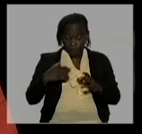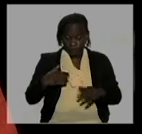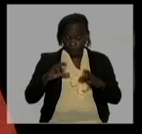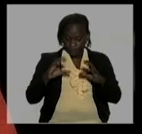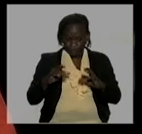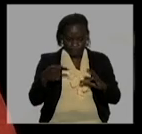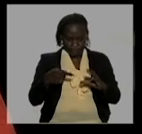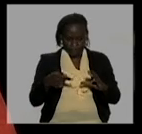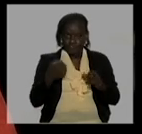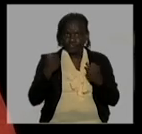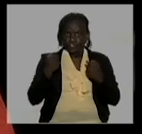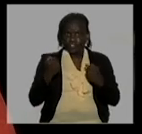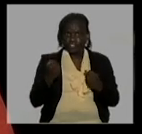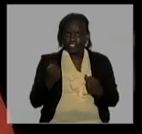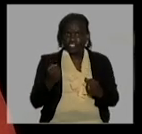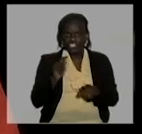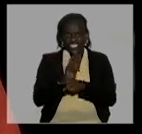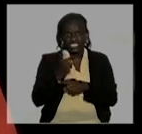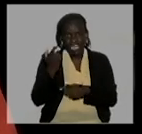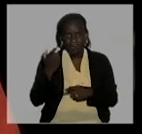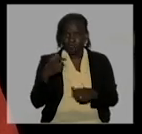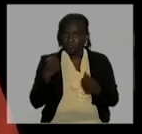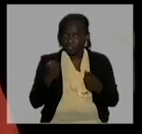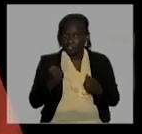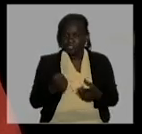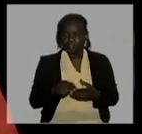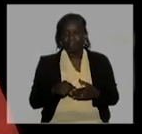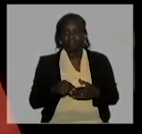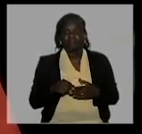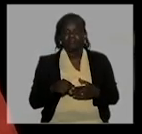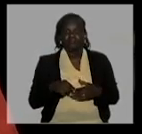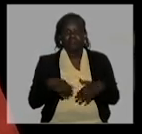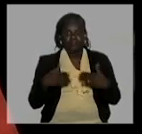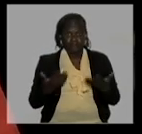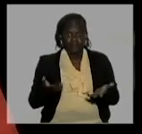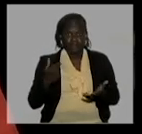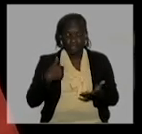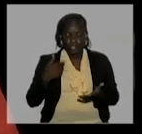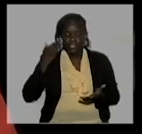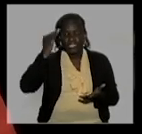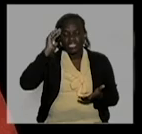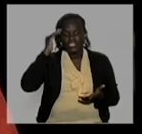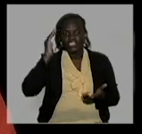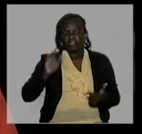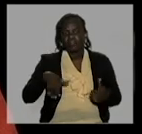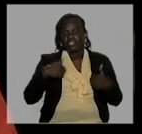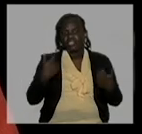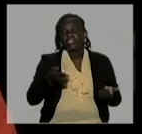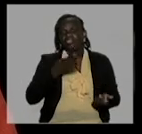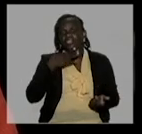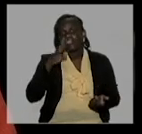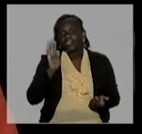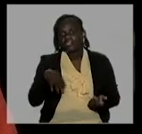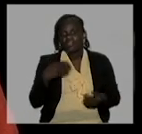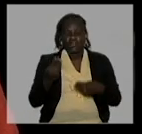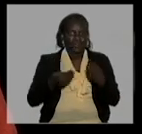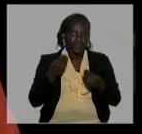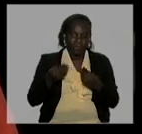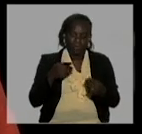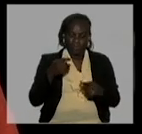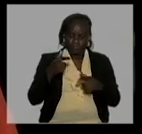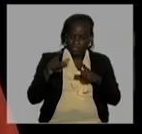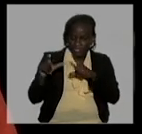nas mãos uma arma. Uma arma poderosa. Poderosa, né? Aí eu quis entender melhor como é que